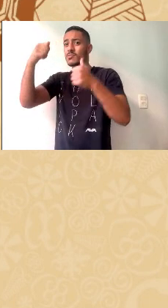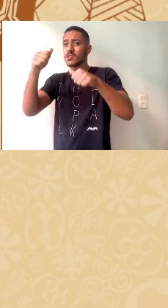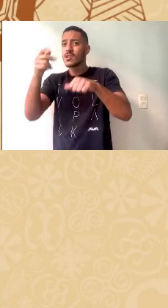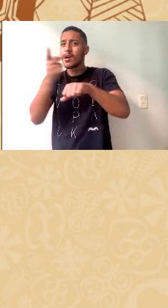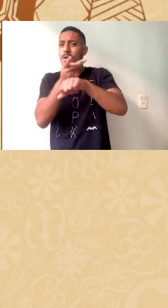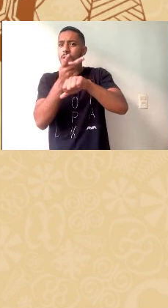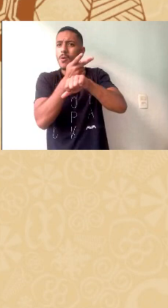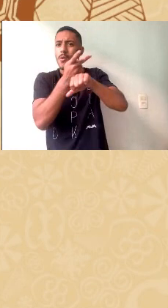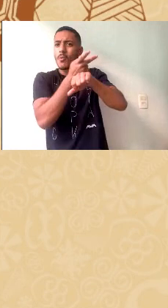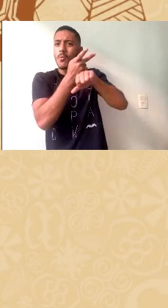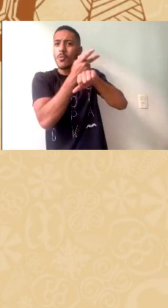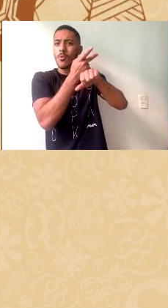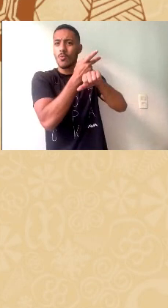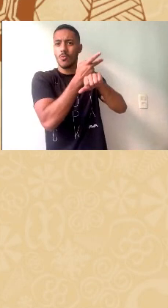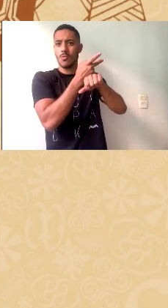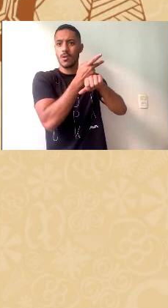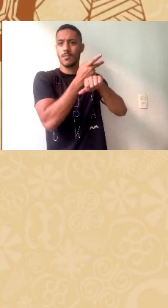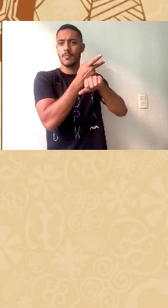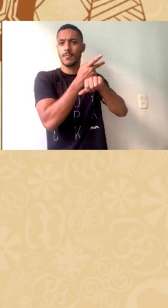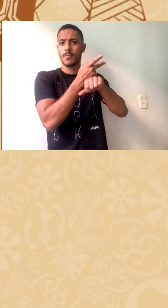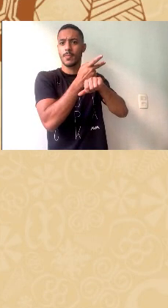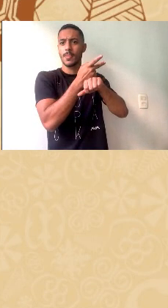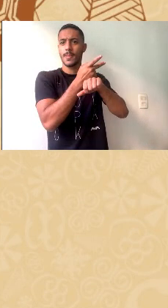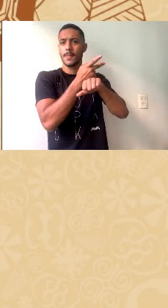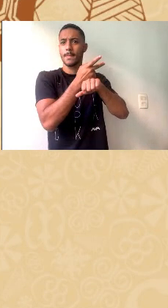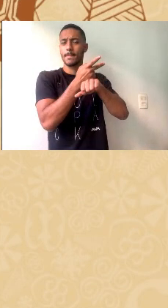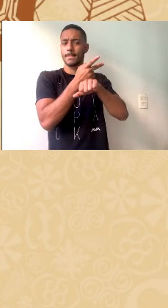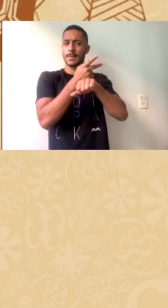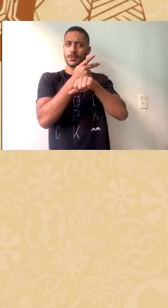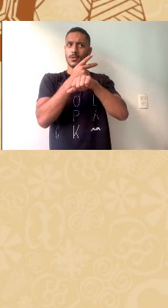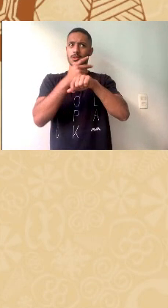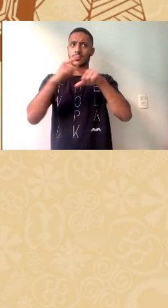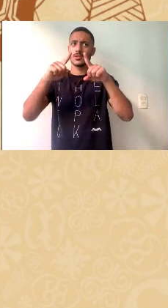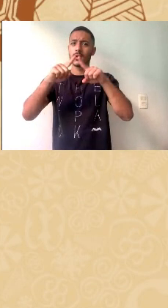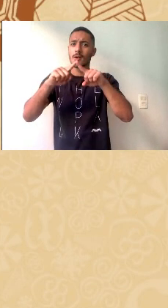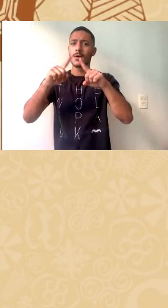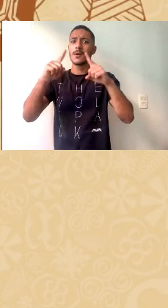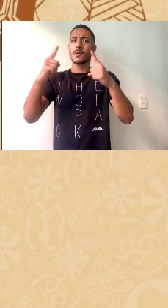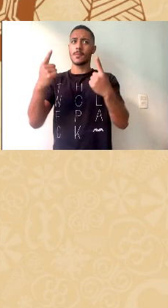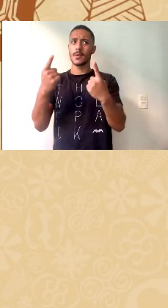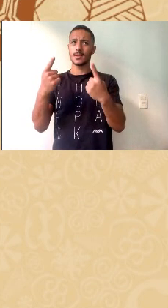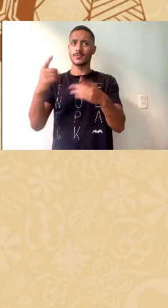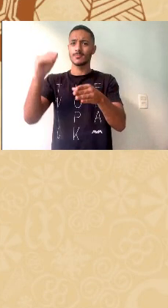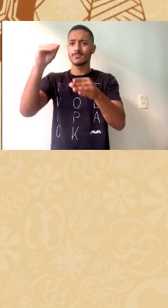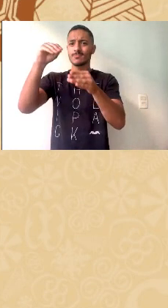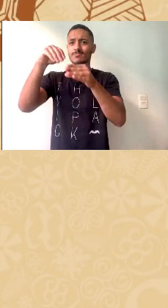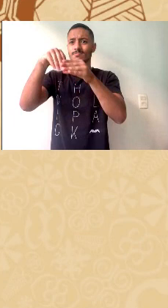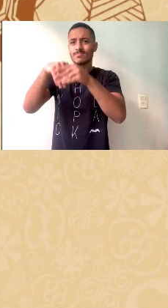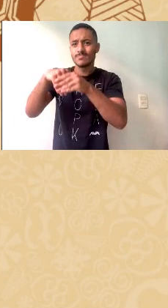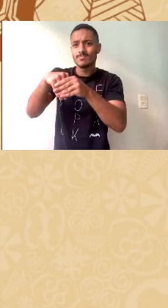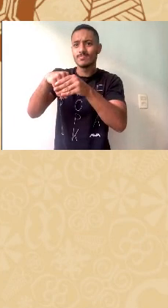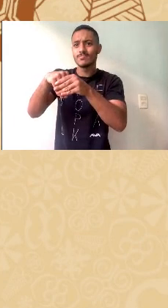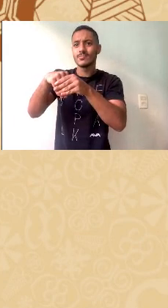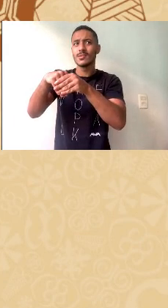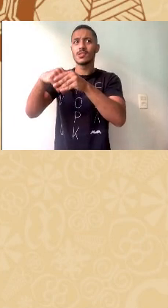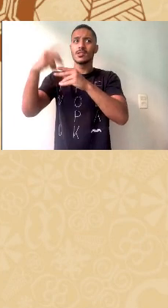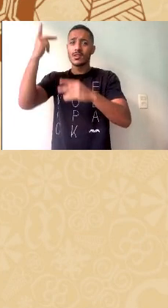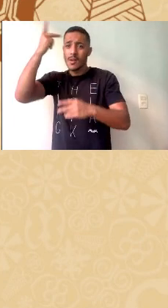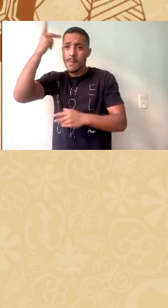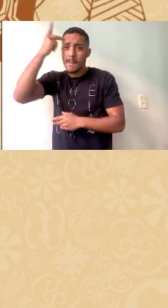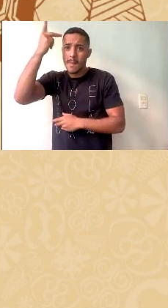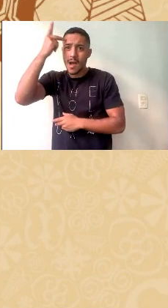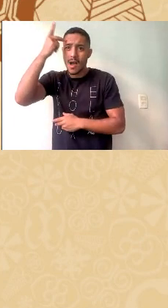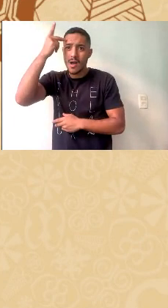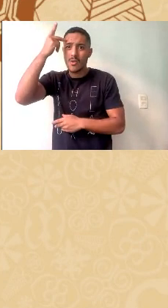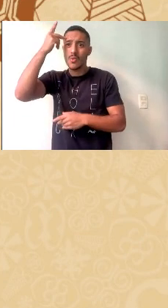que às vezes é um conhecimento muito Sudeste-centrado, São Paulo, né, temos um pouco ali Rio de Janeiro, também Minas Gerais,